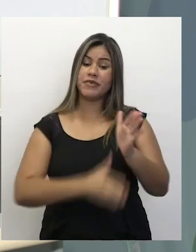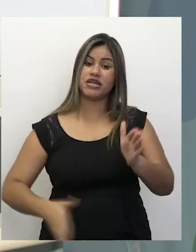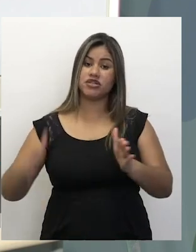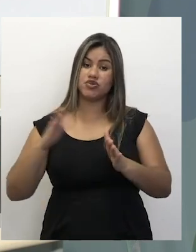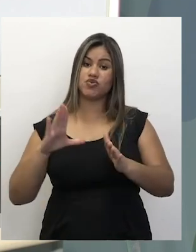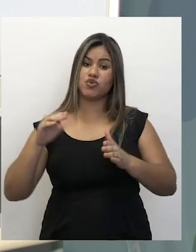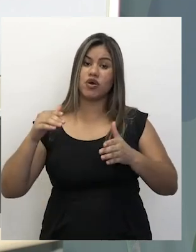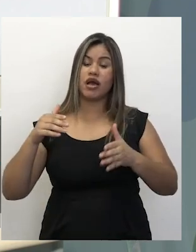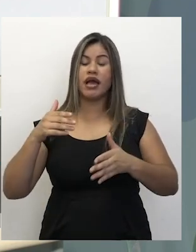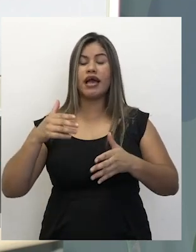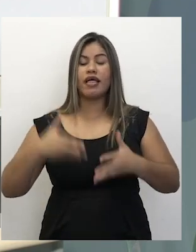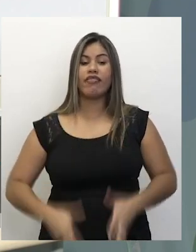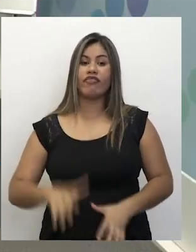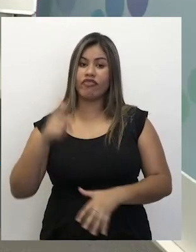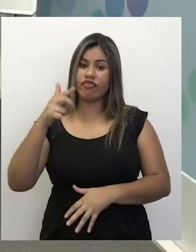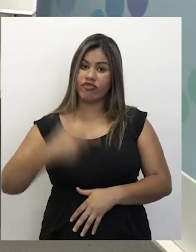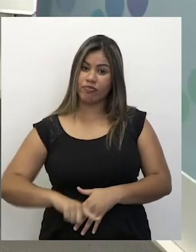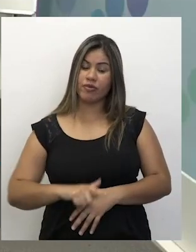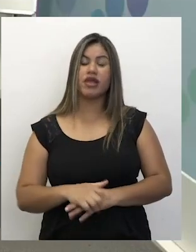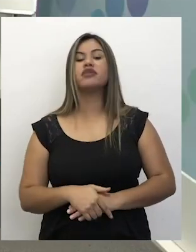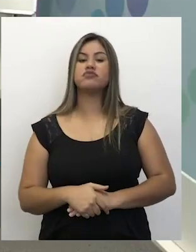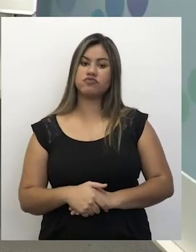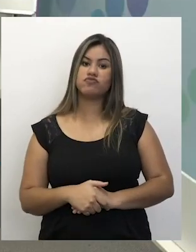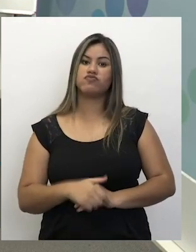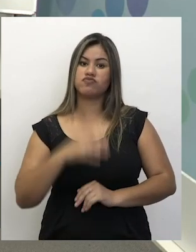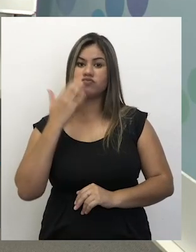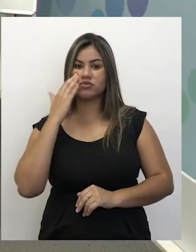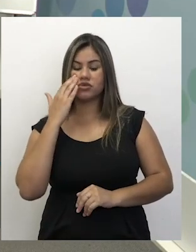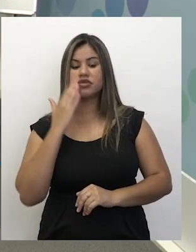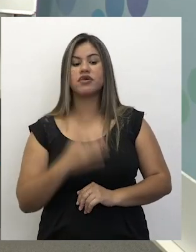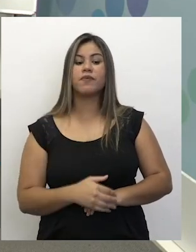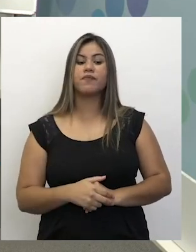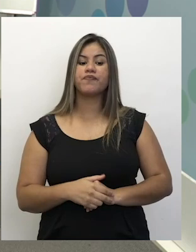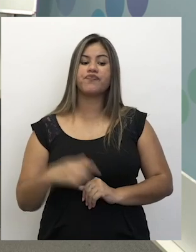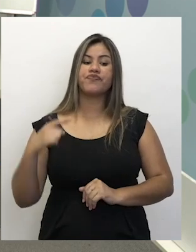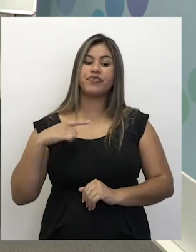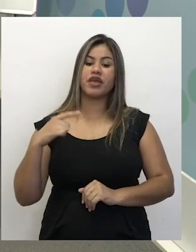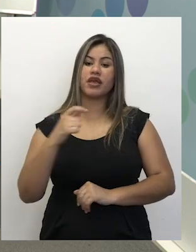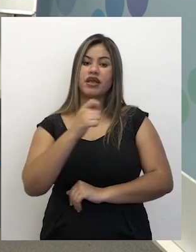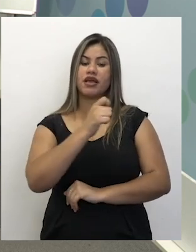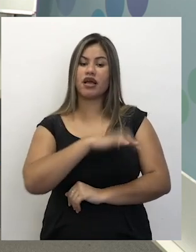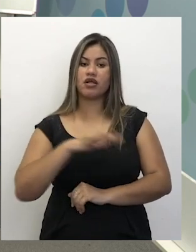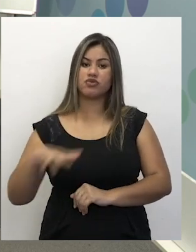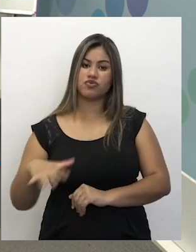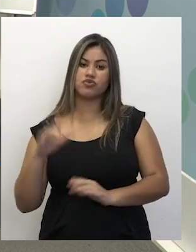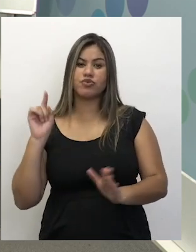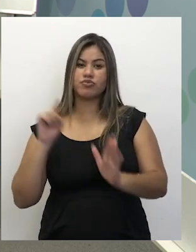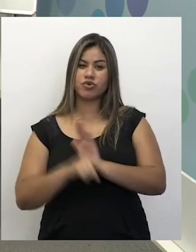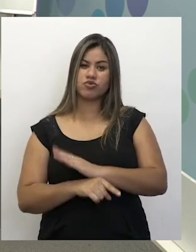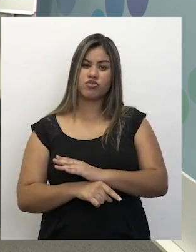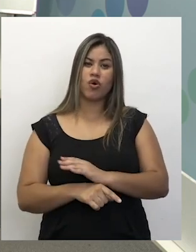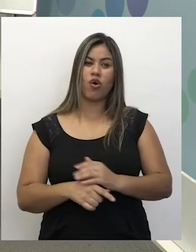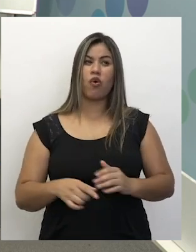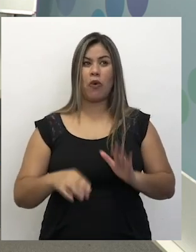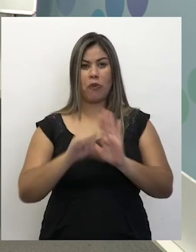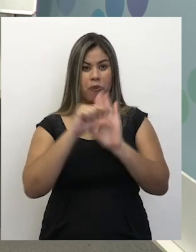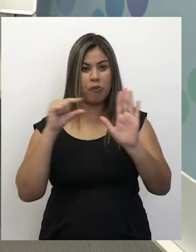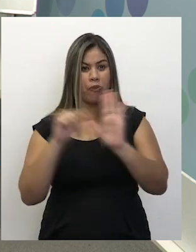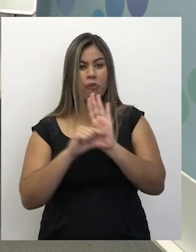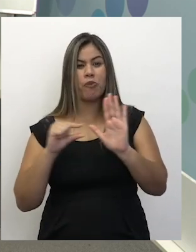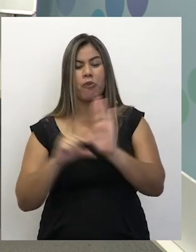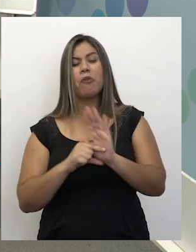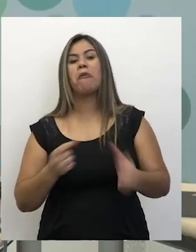classicismo Tá bom acho que até responde a pergunta do Logo logo na afirmou que tem que estar inverso tem que então não